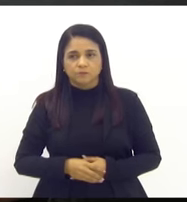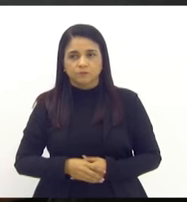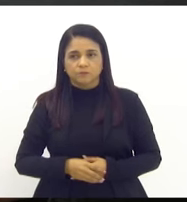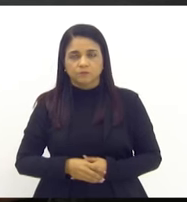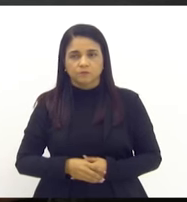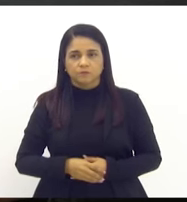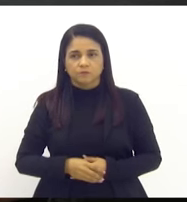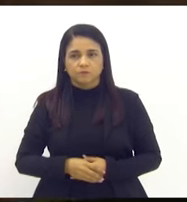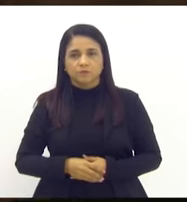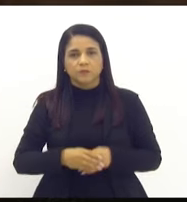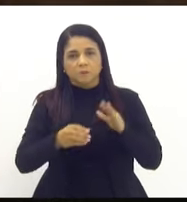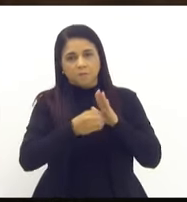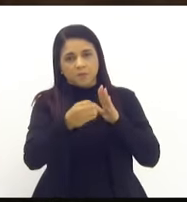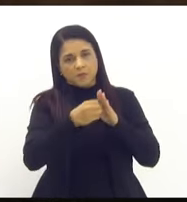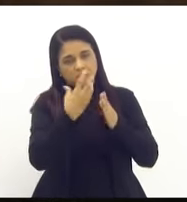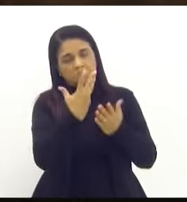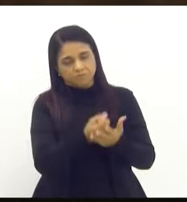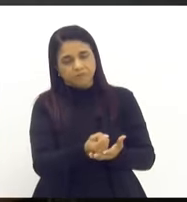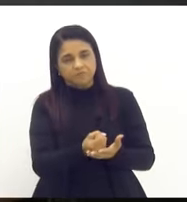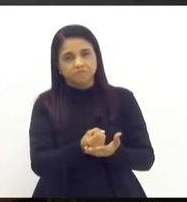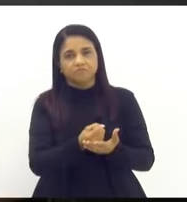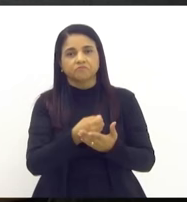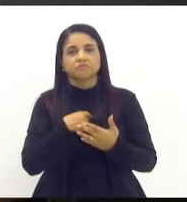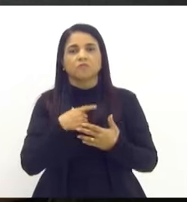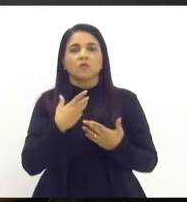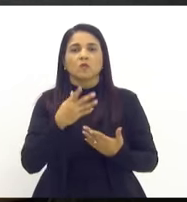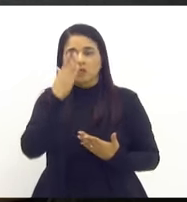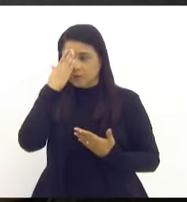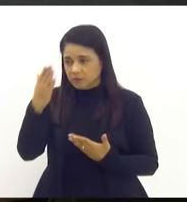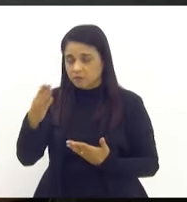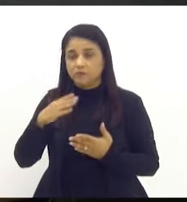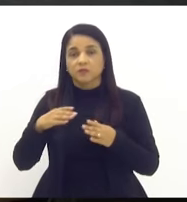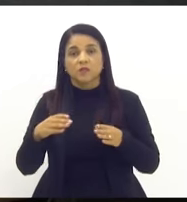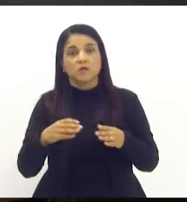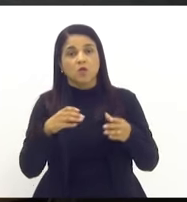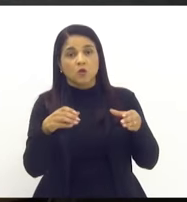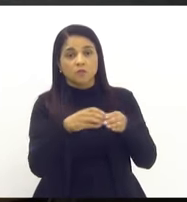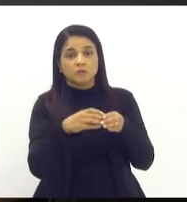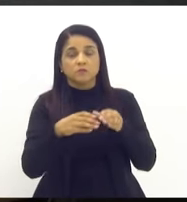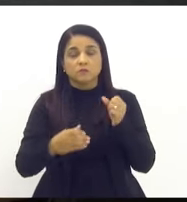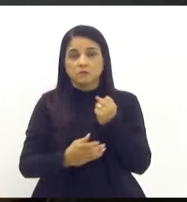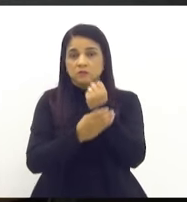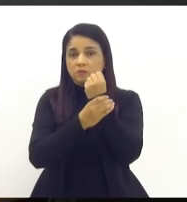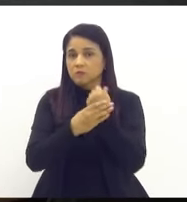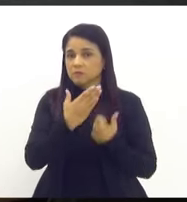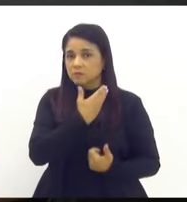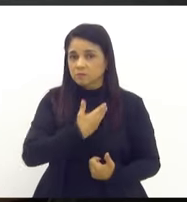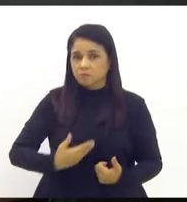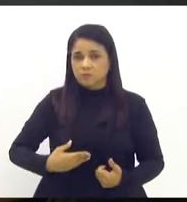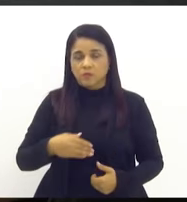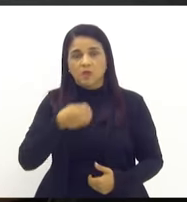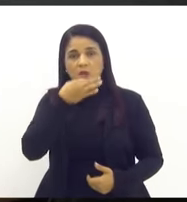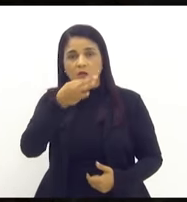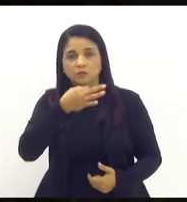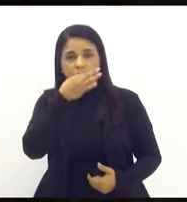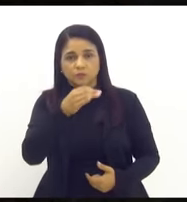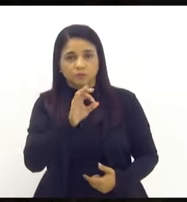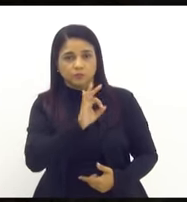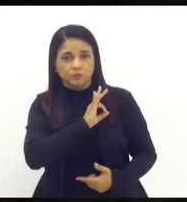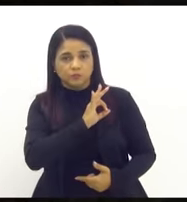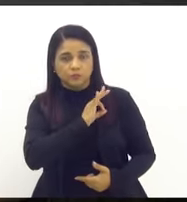Dino parecer favorável senhor presidente obrigado pela comissão de segurança pública e assuntos de polícia deputado